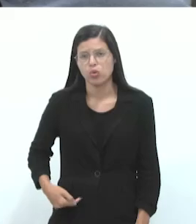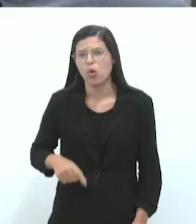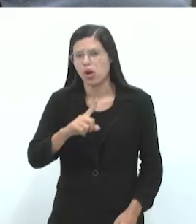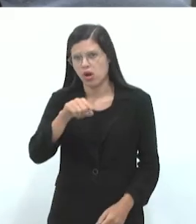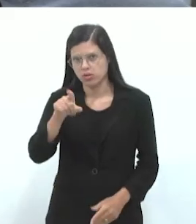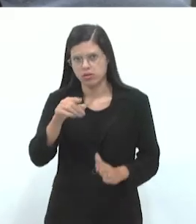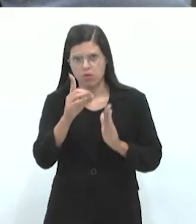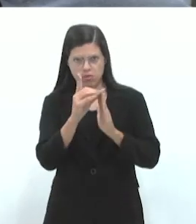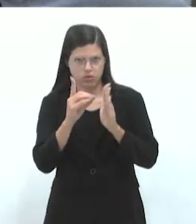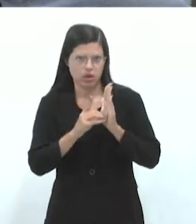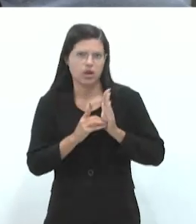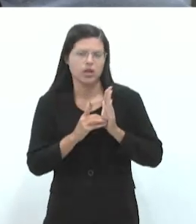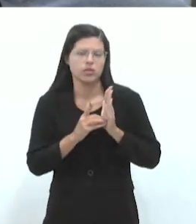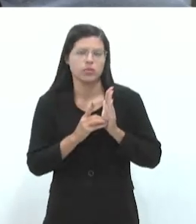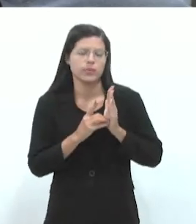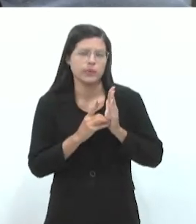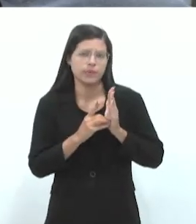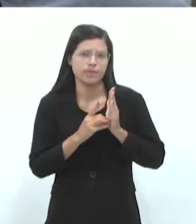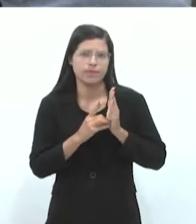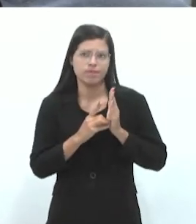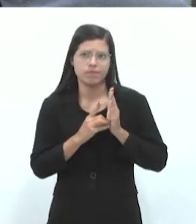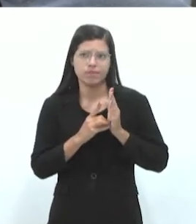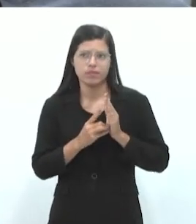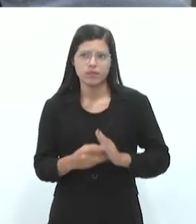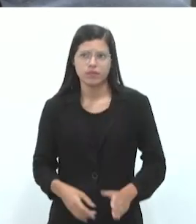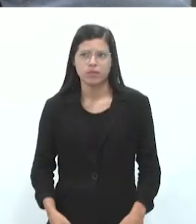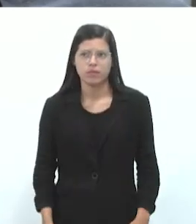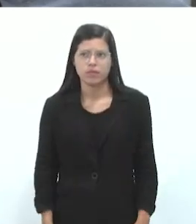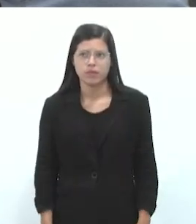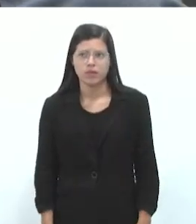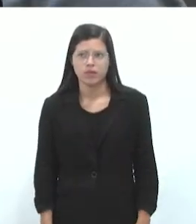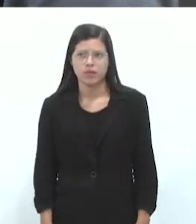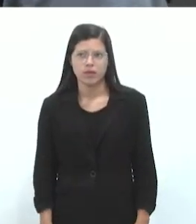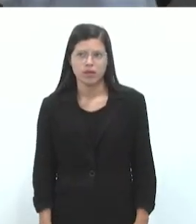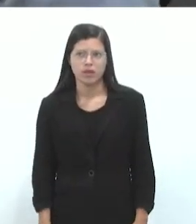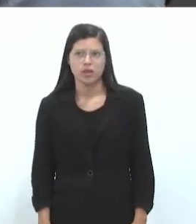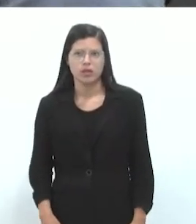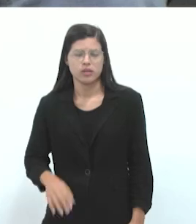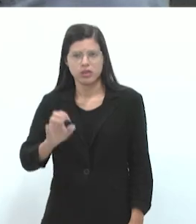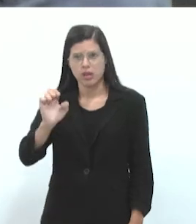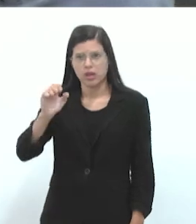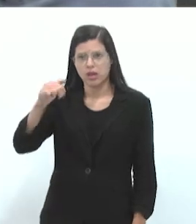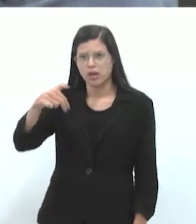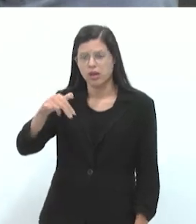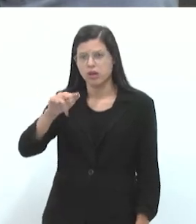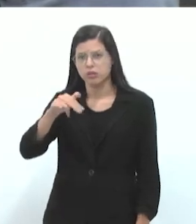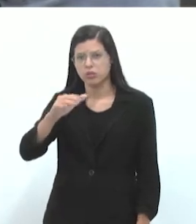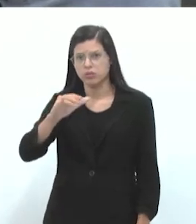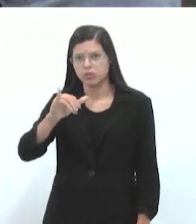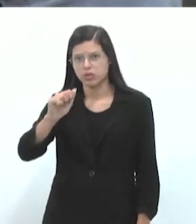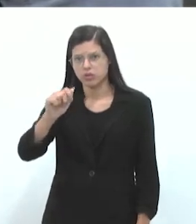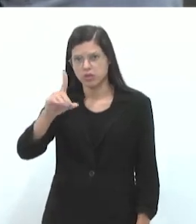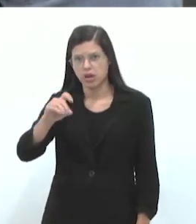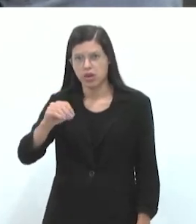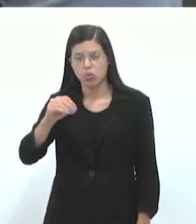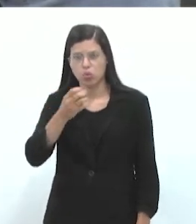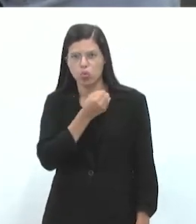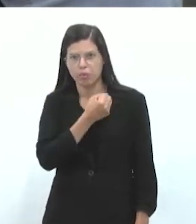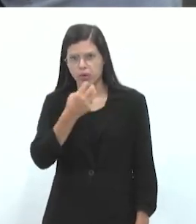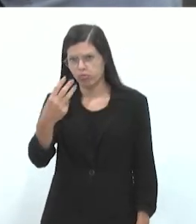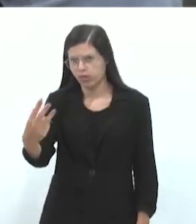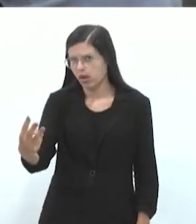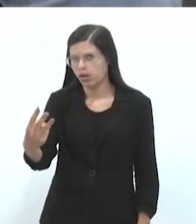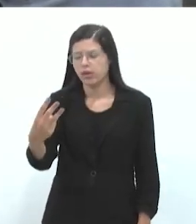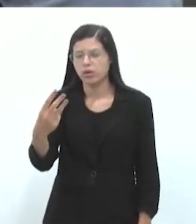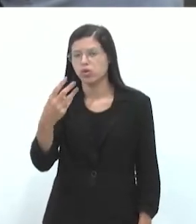dele. Então, a partir daí, esse enunciado 3 ficou dormindo. O que diz o enunciado